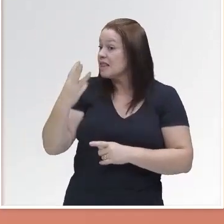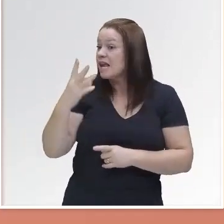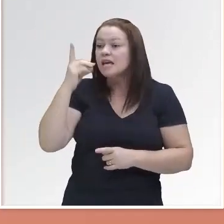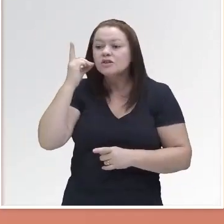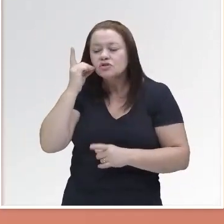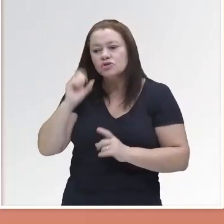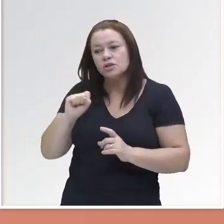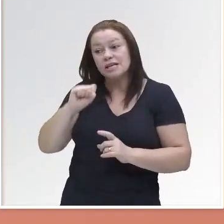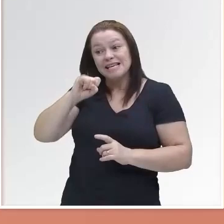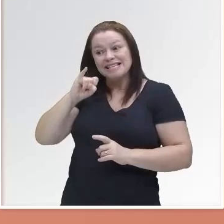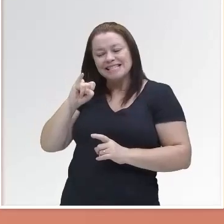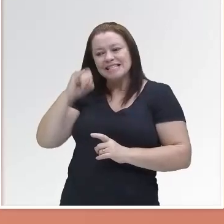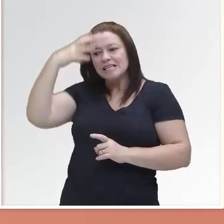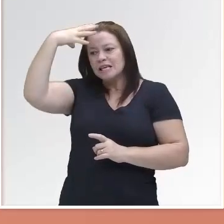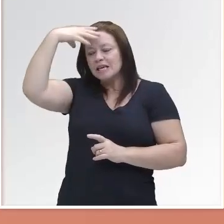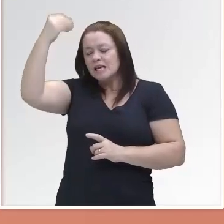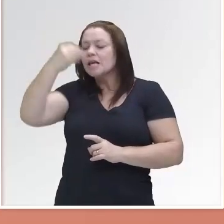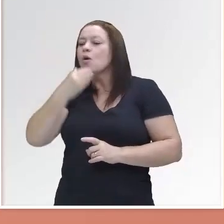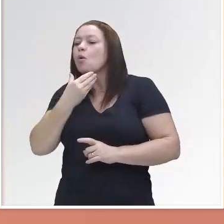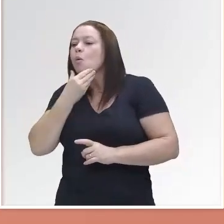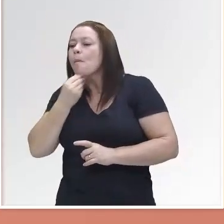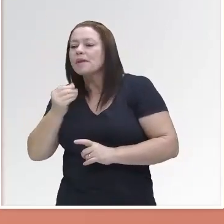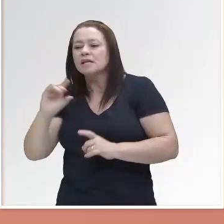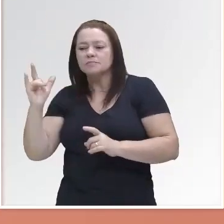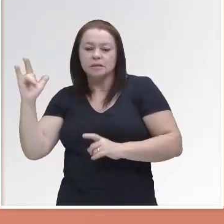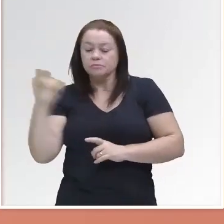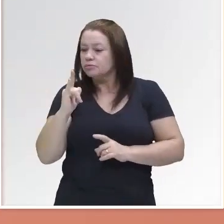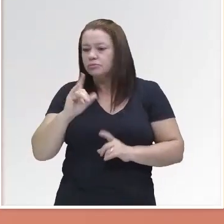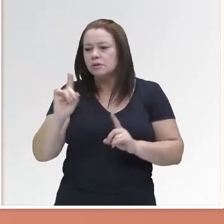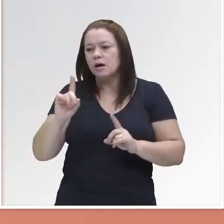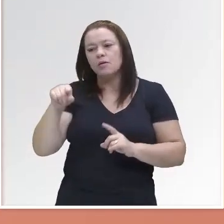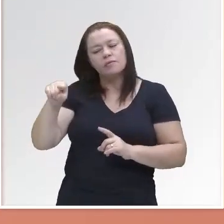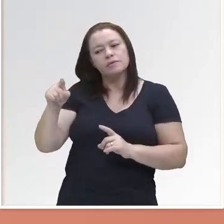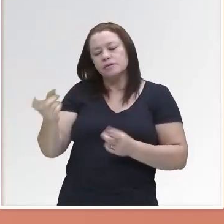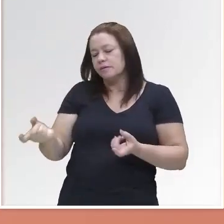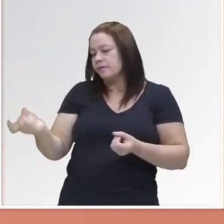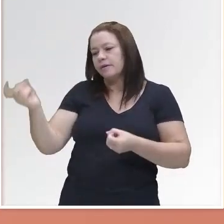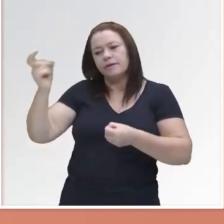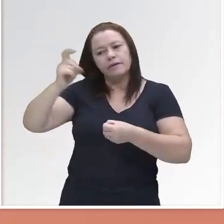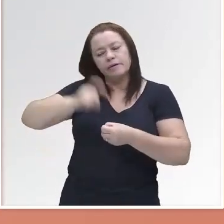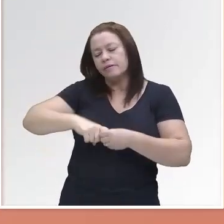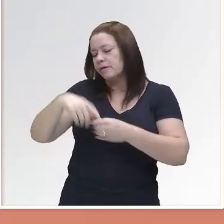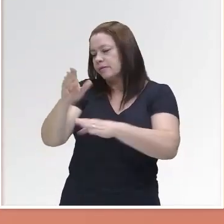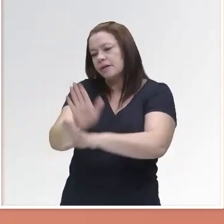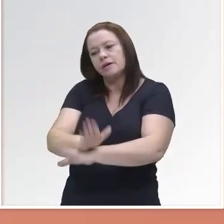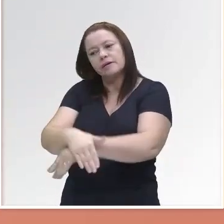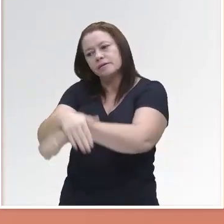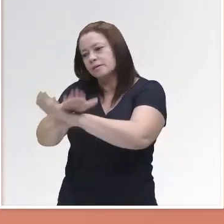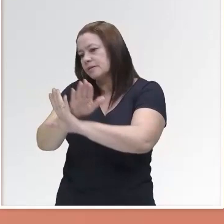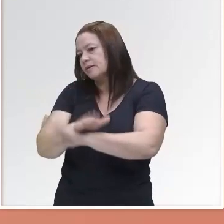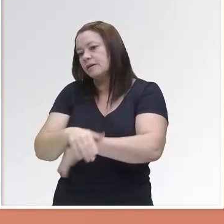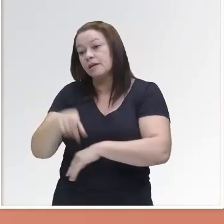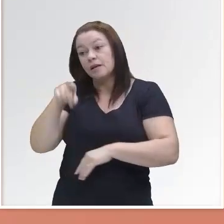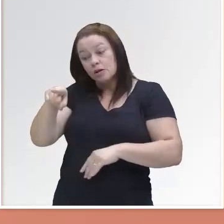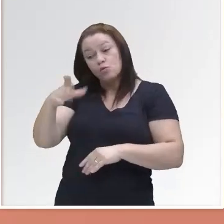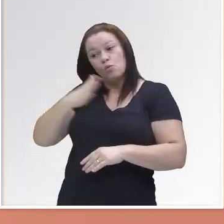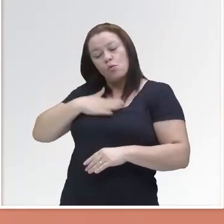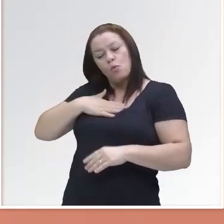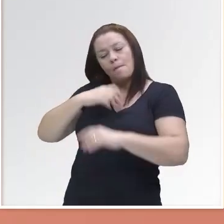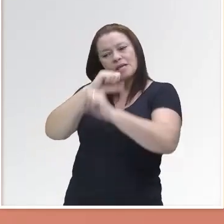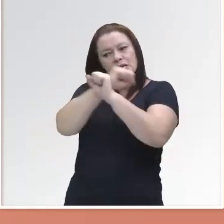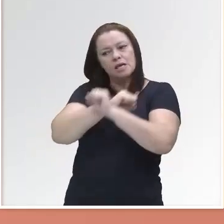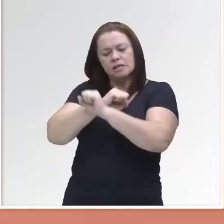ti. Se isso não acontecer, voltarás a ser sereia e serás minha escrava